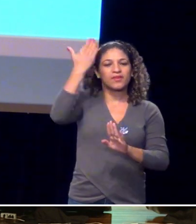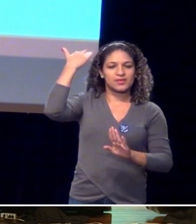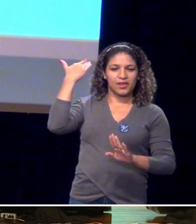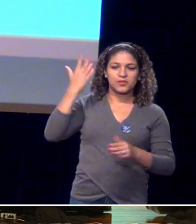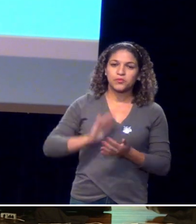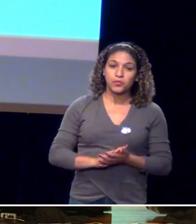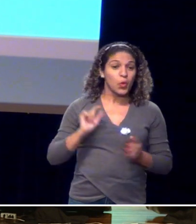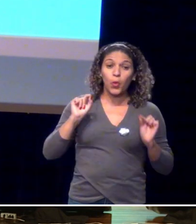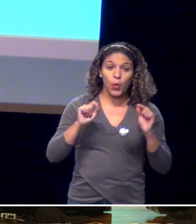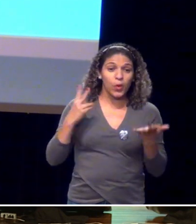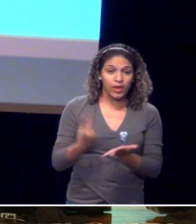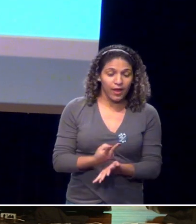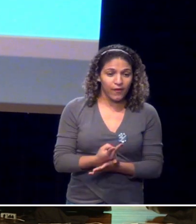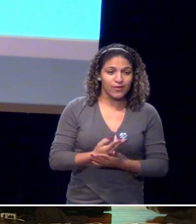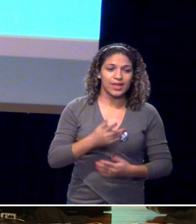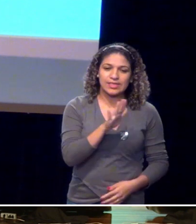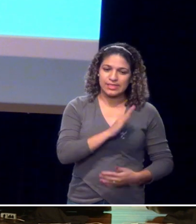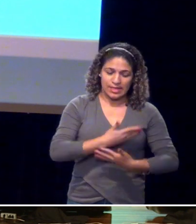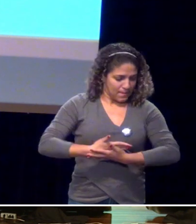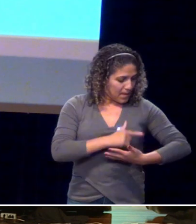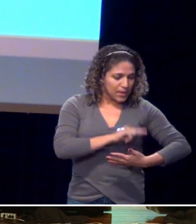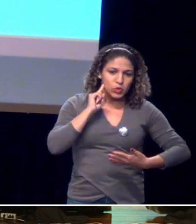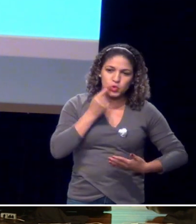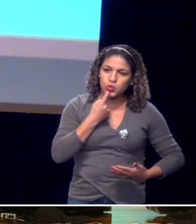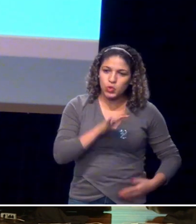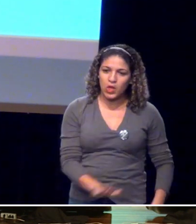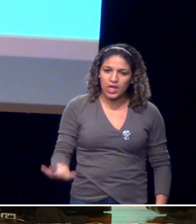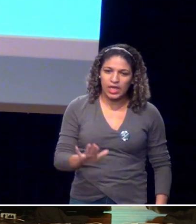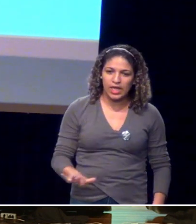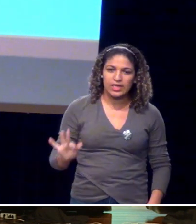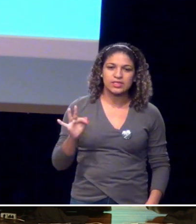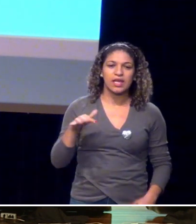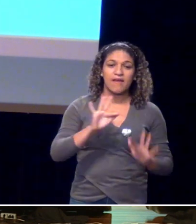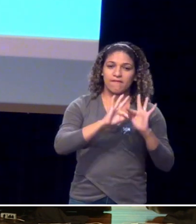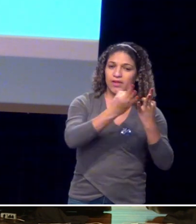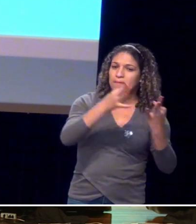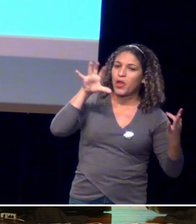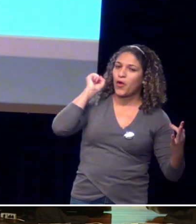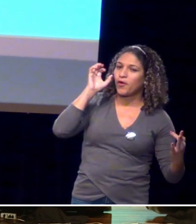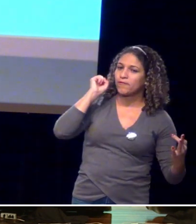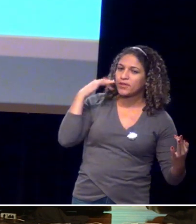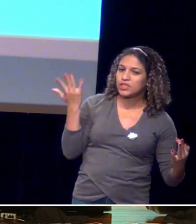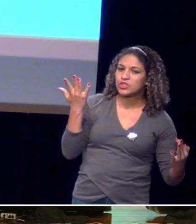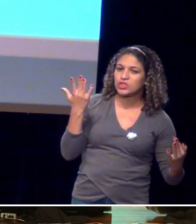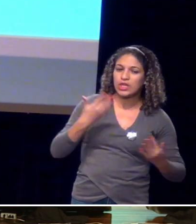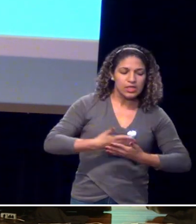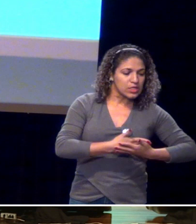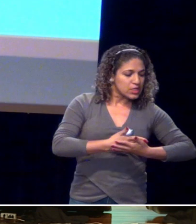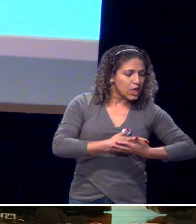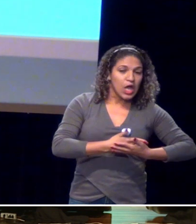Bom, o que acontece com uma criança surda, filha de pais ouvintes, que